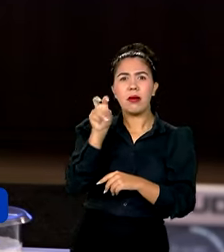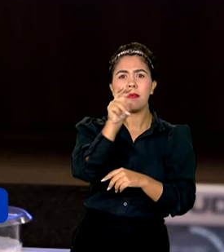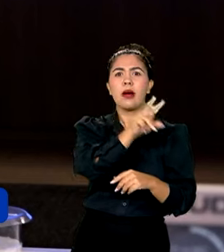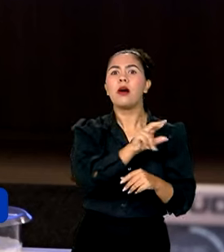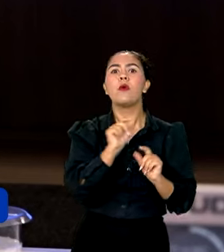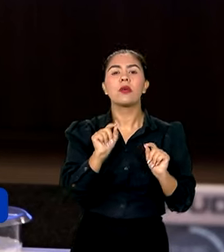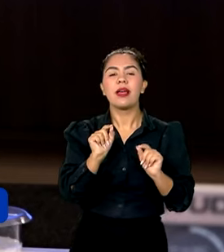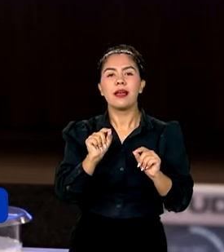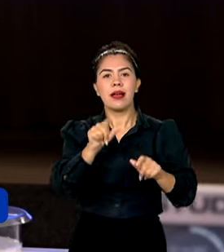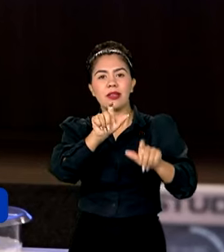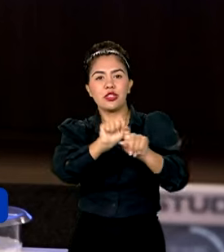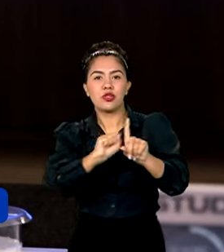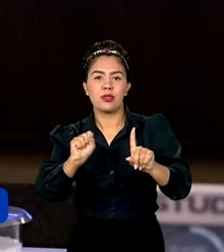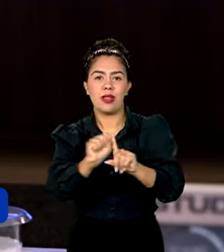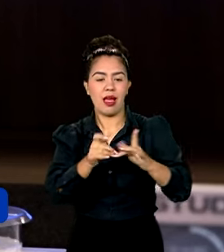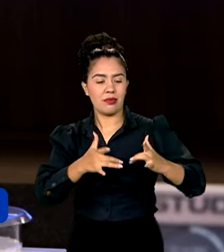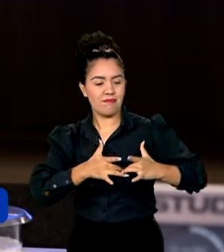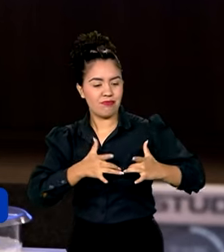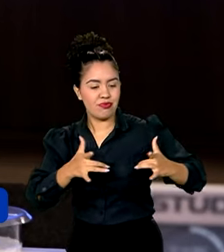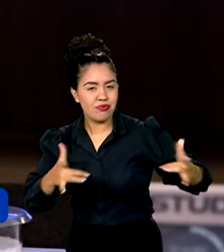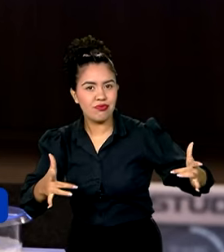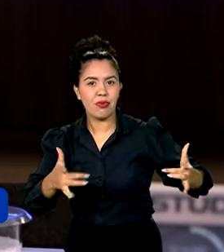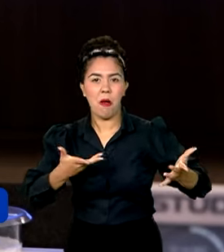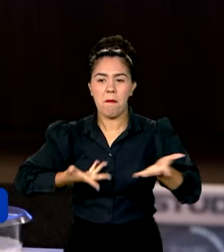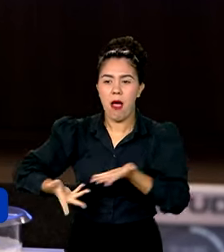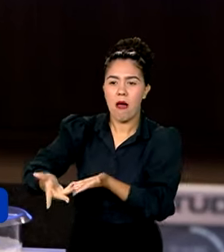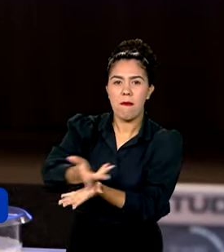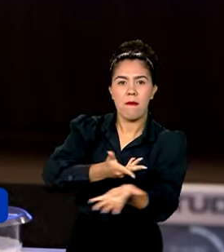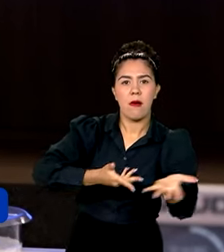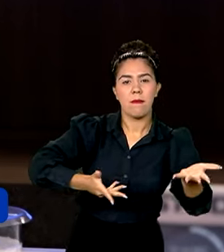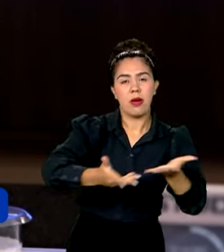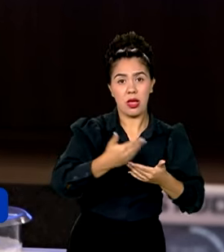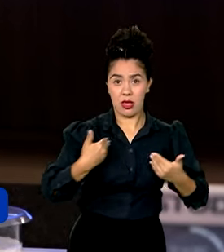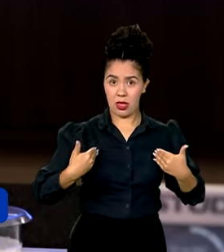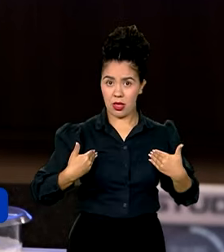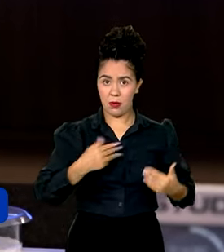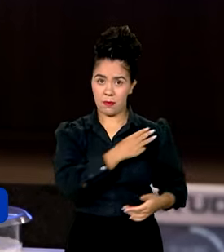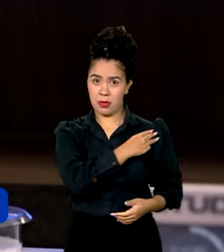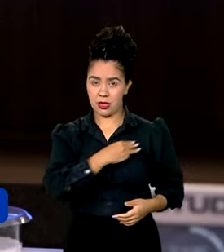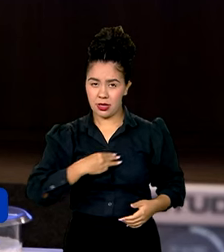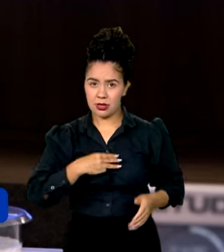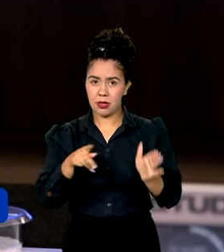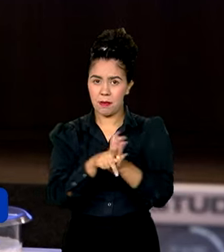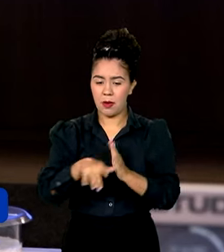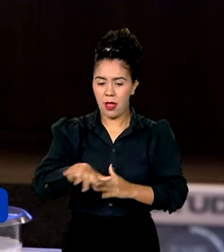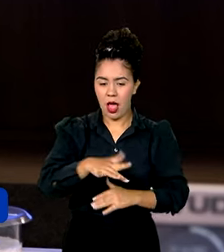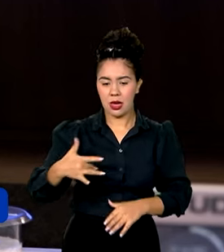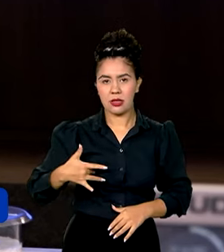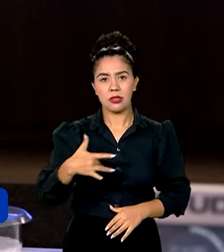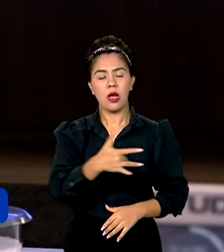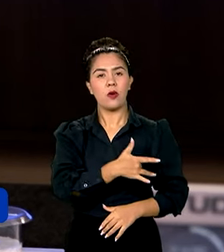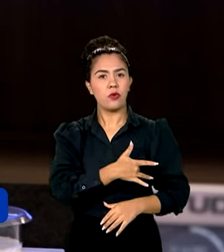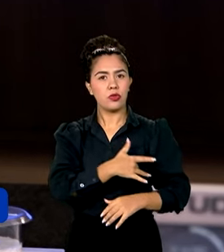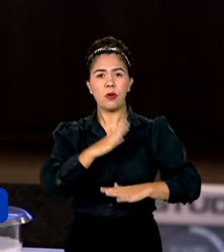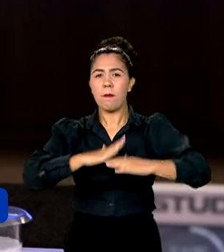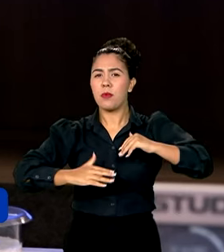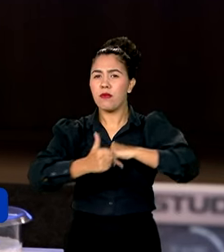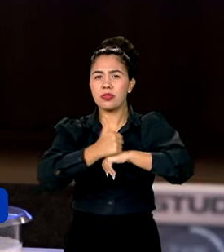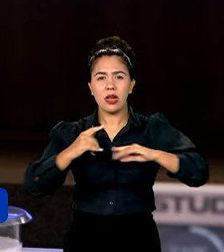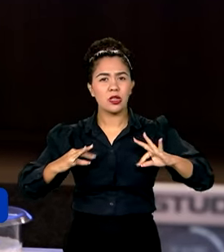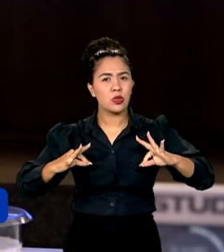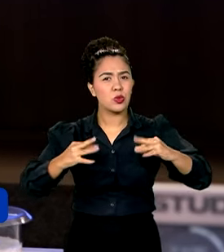sociedade e eu como ministro da saúde não posso deixar de dizer o esforço de todos os trabalhadores e